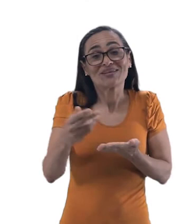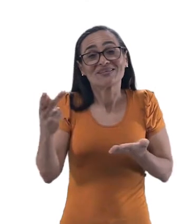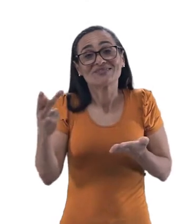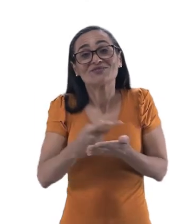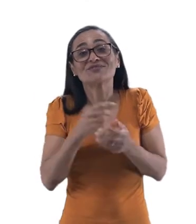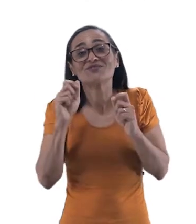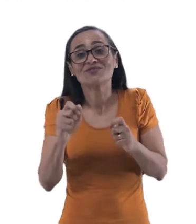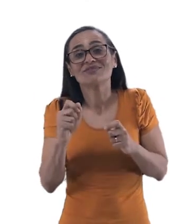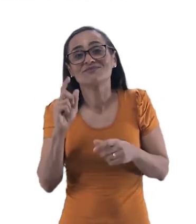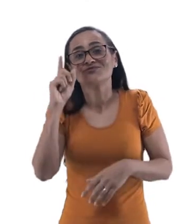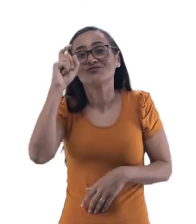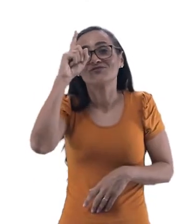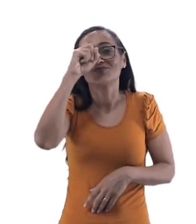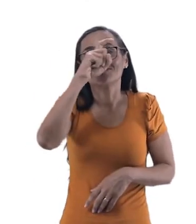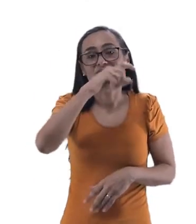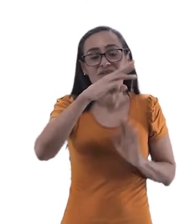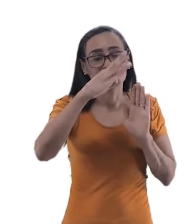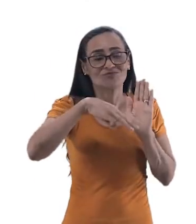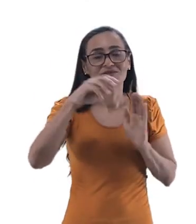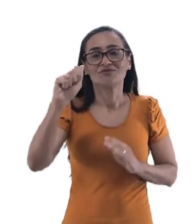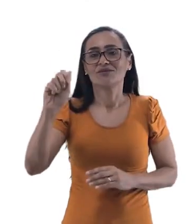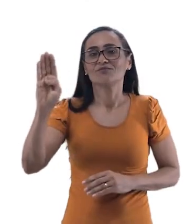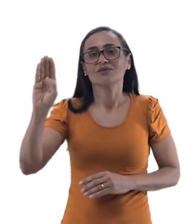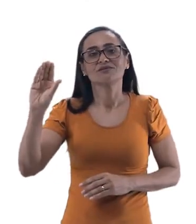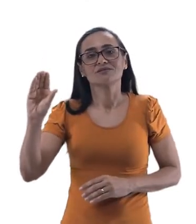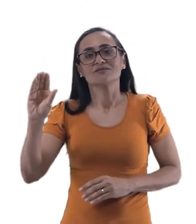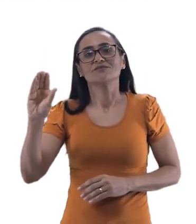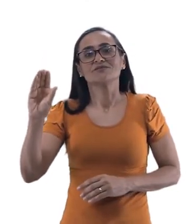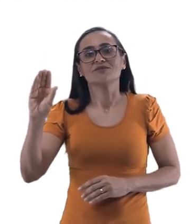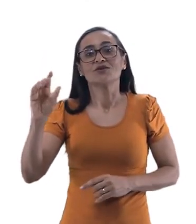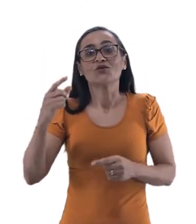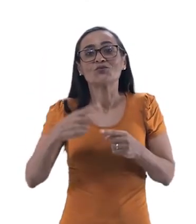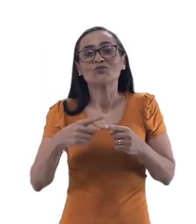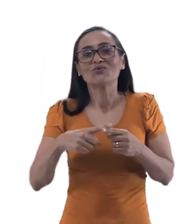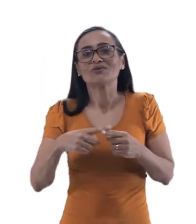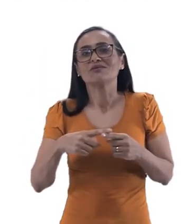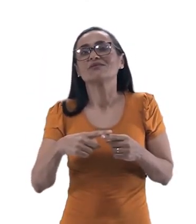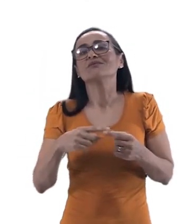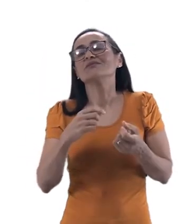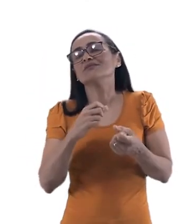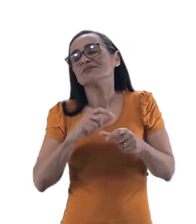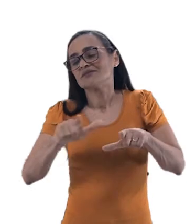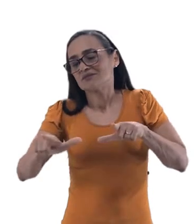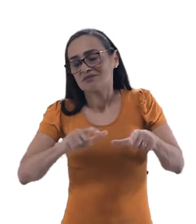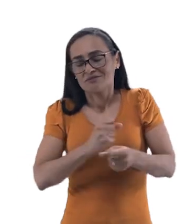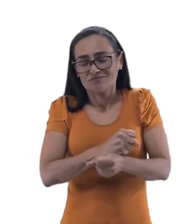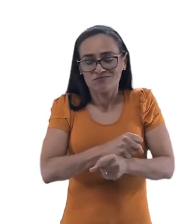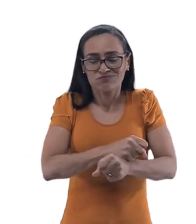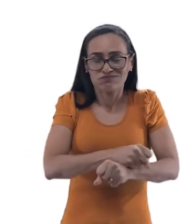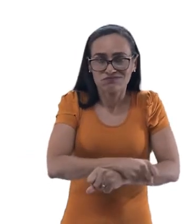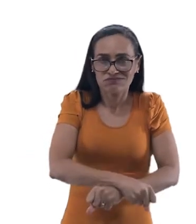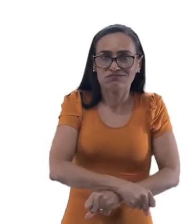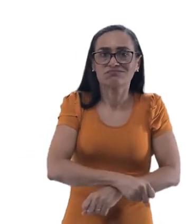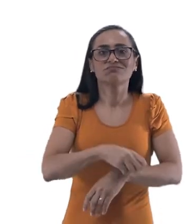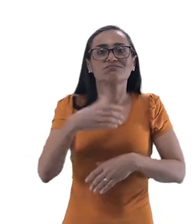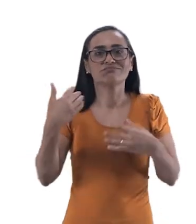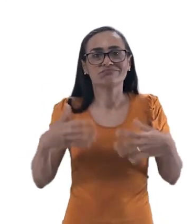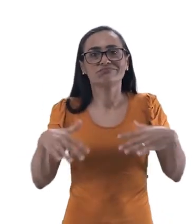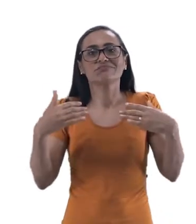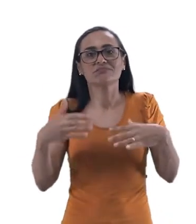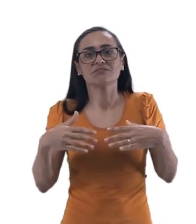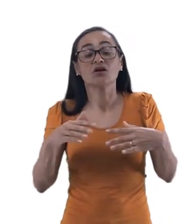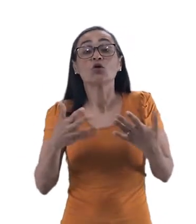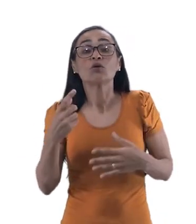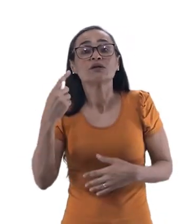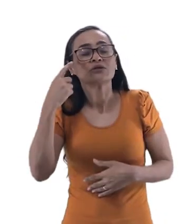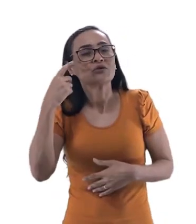começa a ocorrer uma das dificuldades do método ABC. Isso que demanda muito trabalho. Né? Então, quando